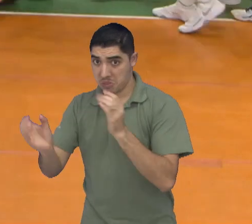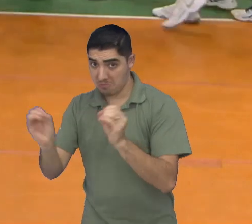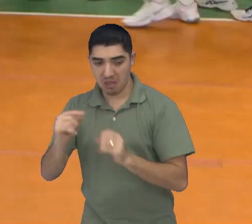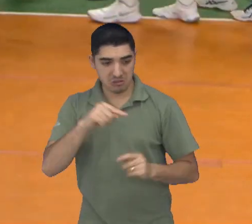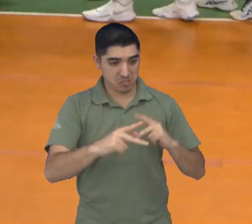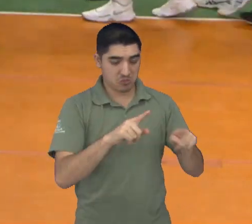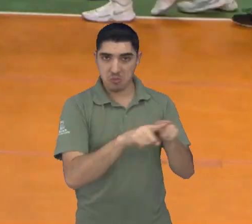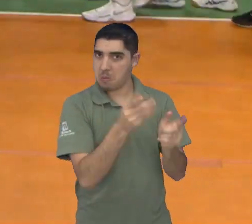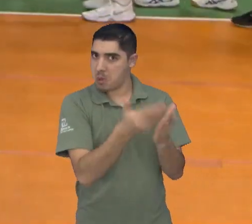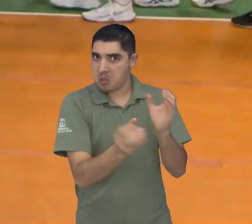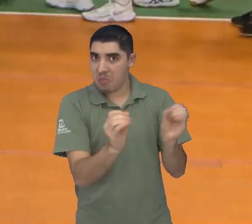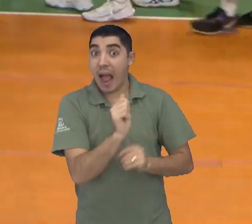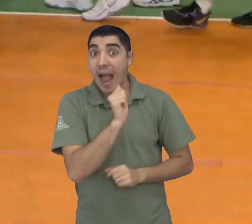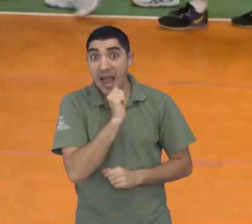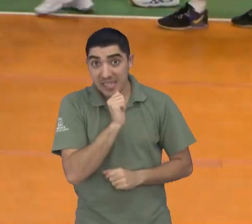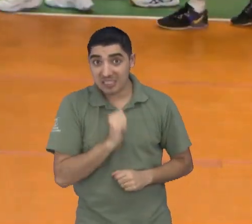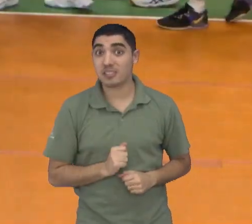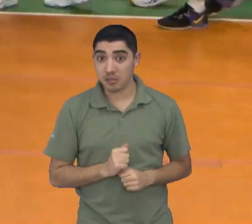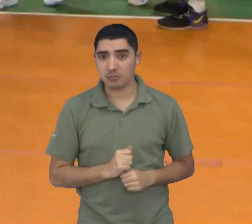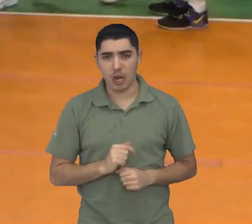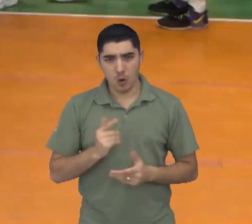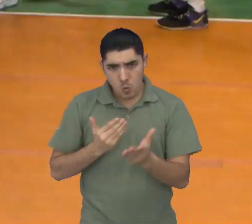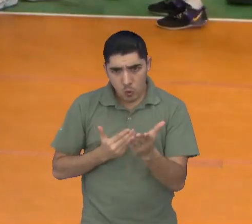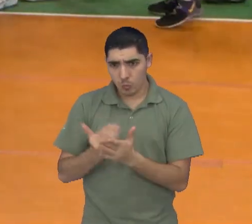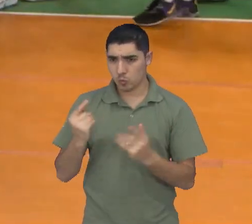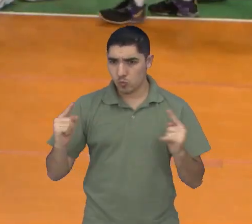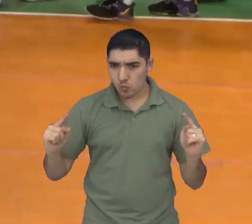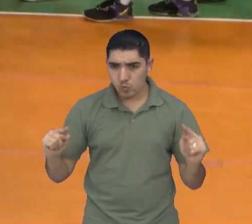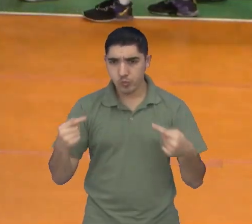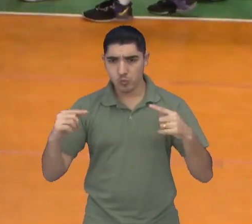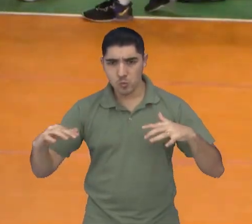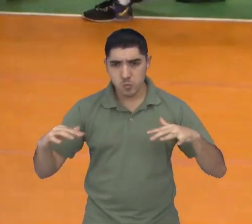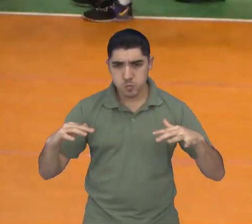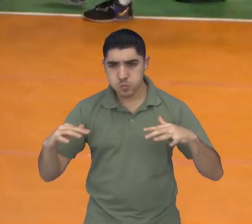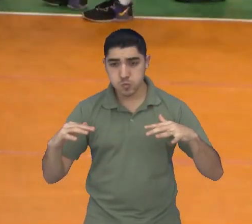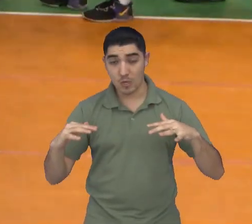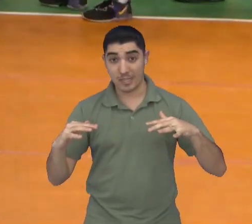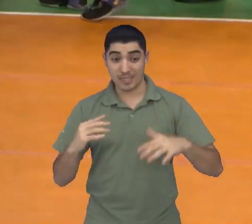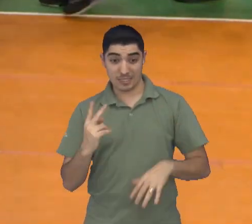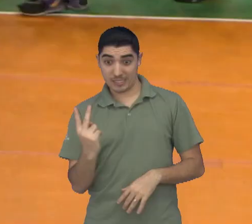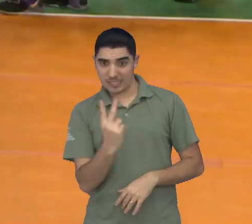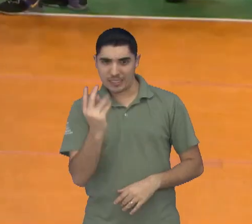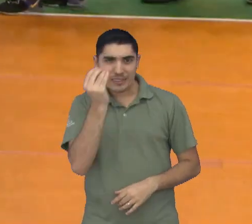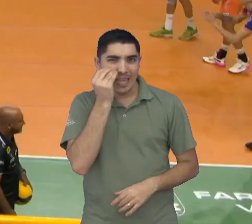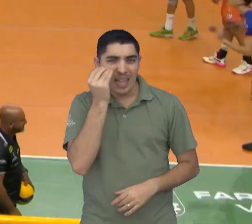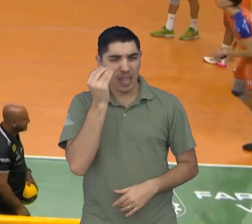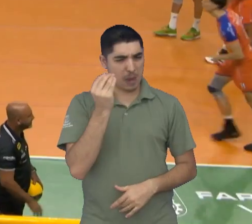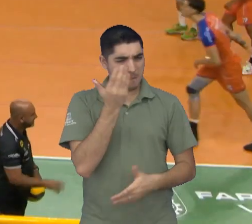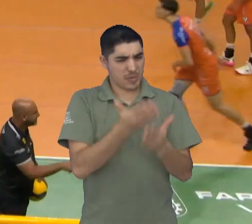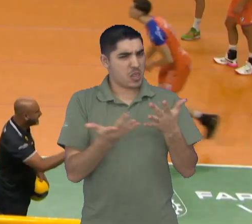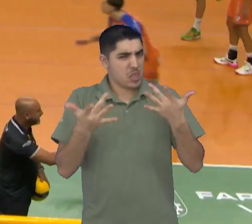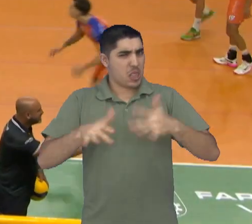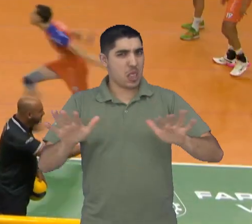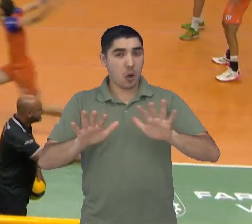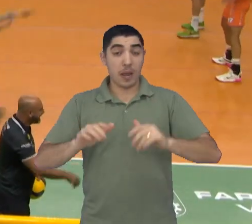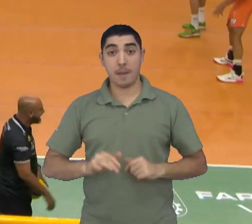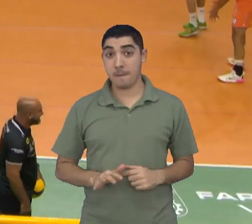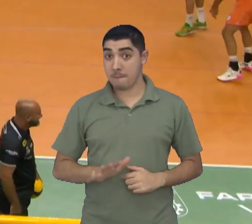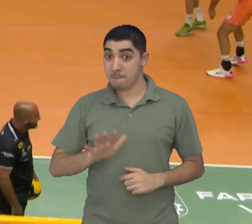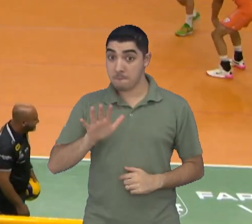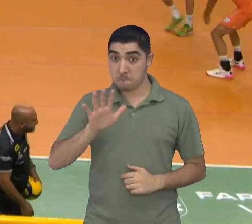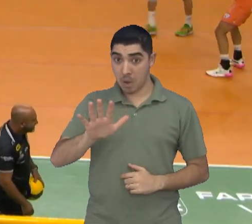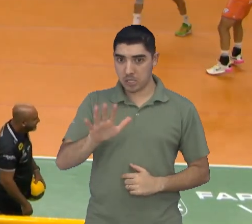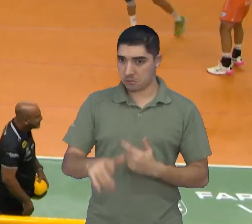entraram em quadra no ginásio da ADC Embraer para manterem a invencibilidade na Superliga. E a seu favor,